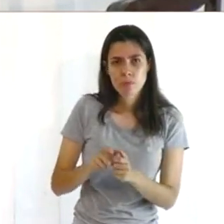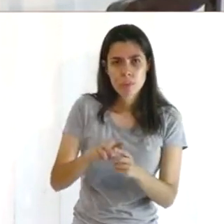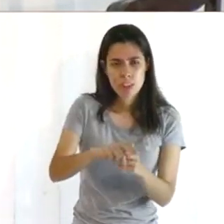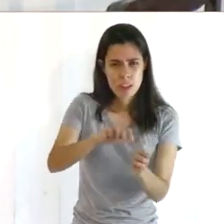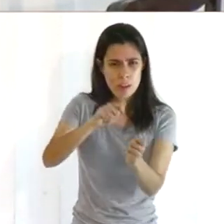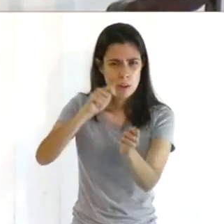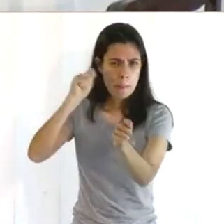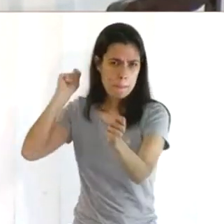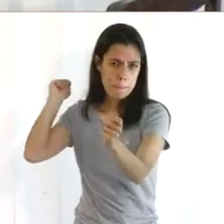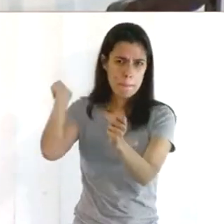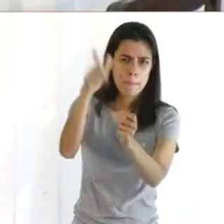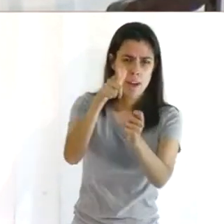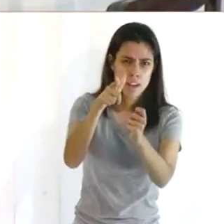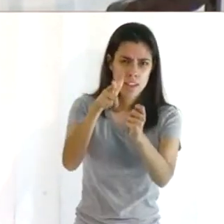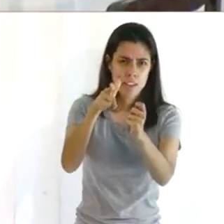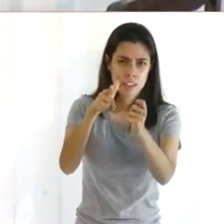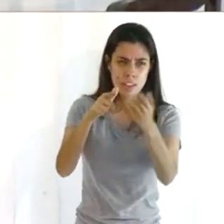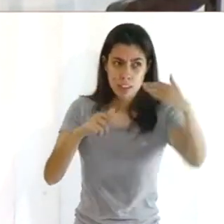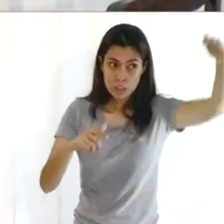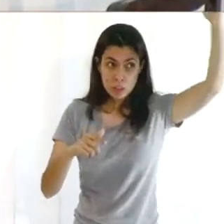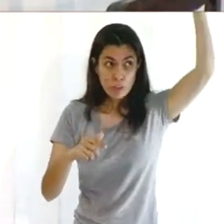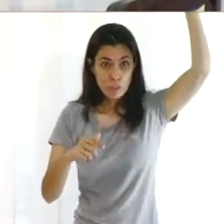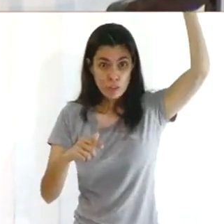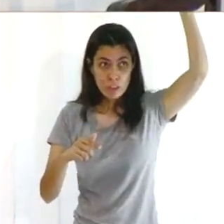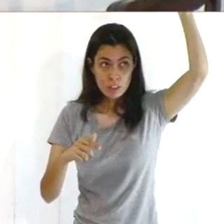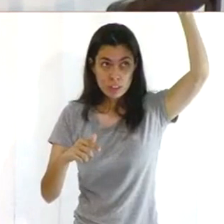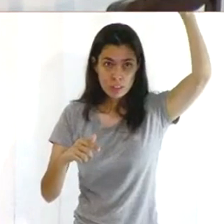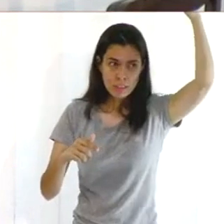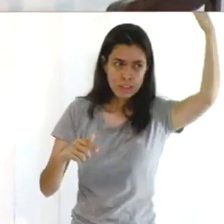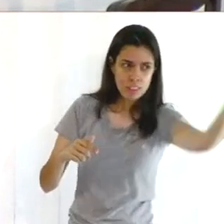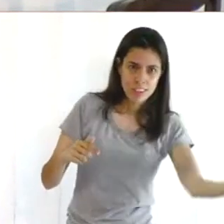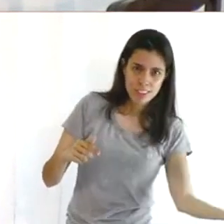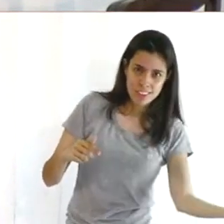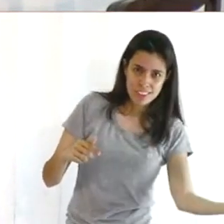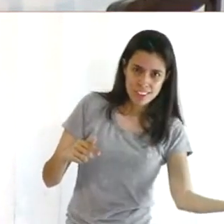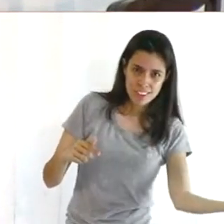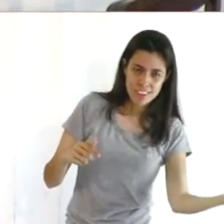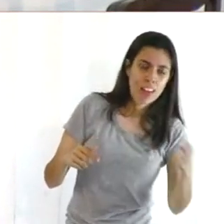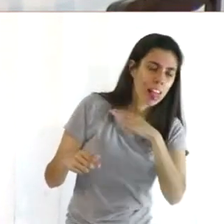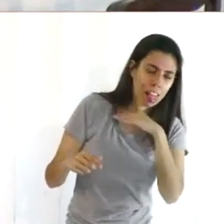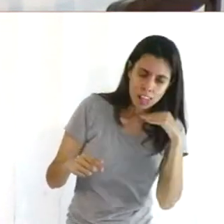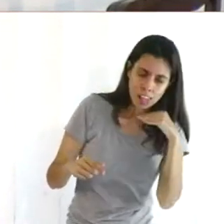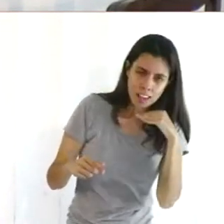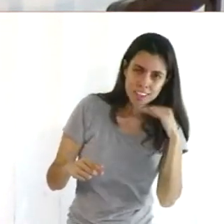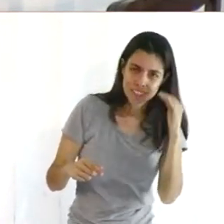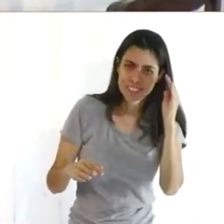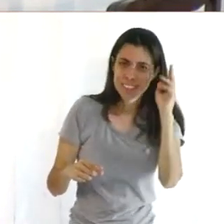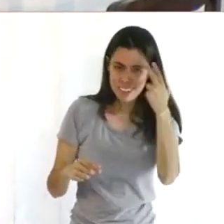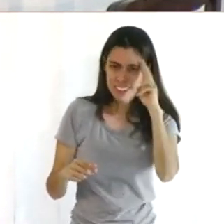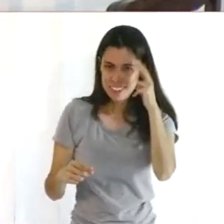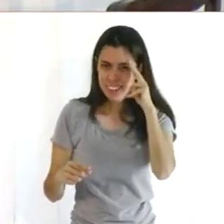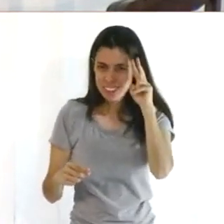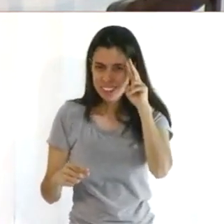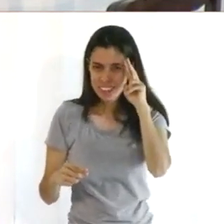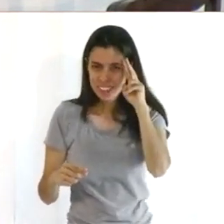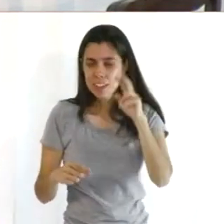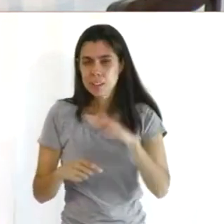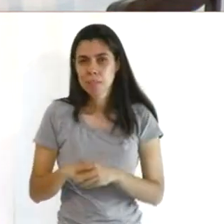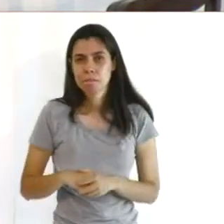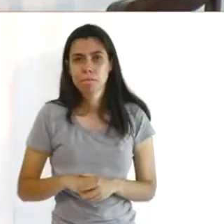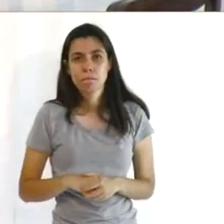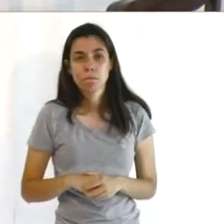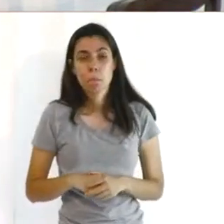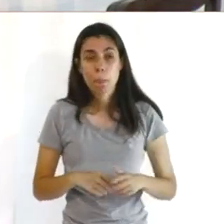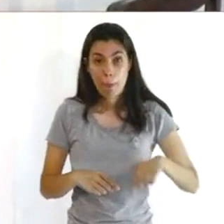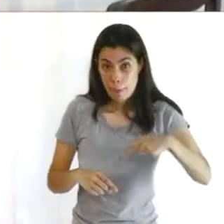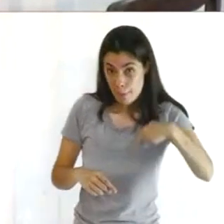cântico, aquela cantoria das mulheres, irritou e acendeu demasiadamente o coração de Saul, e agora ele não olha mais com